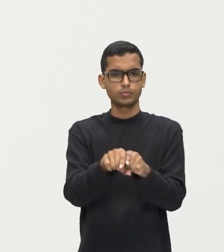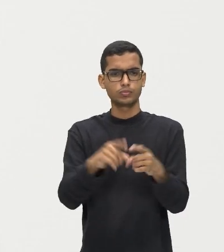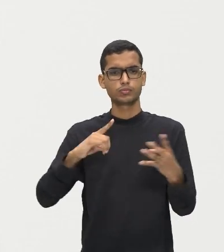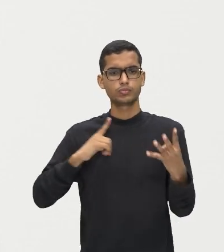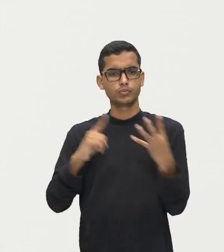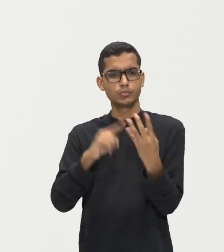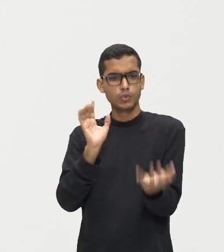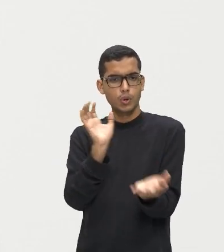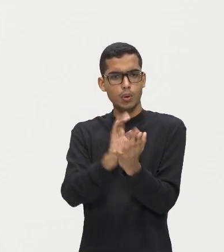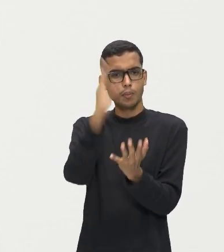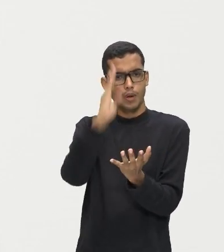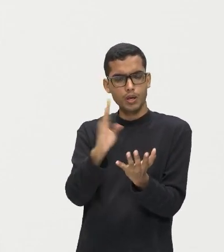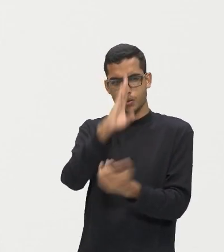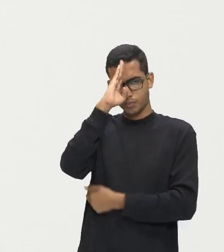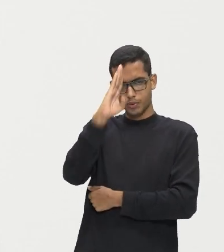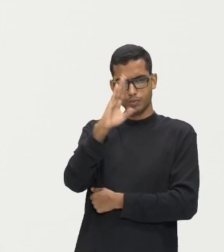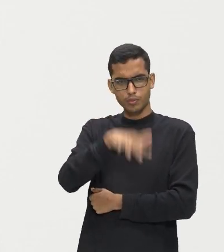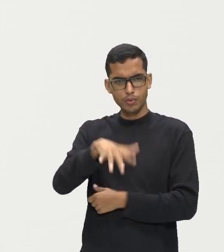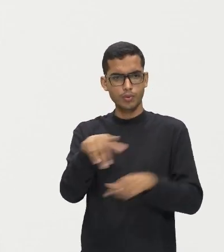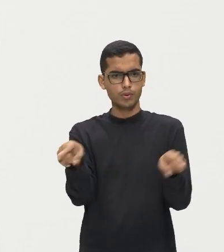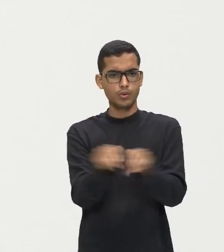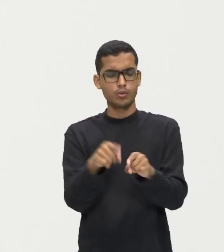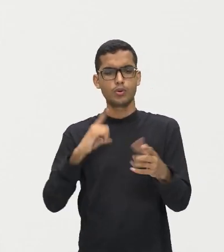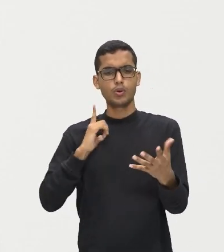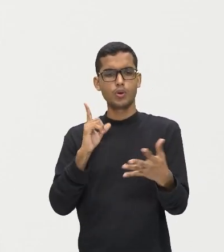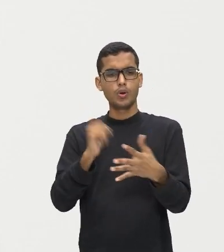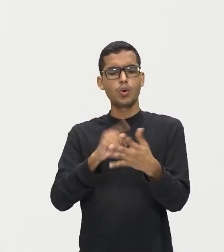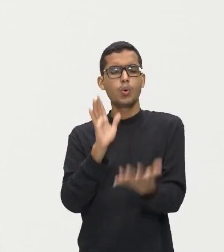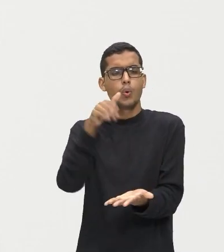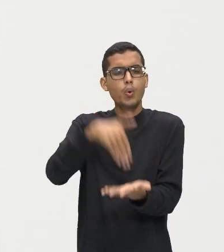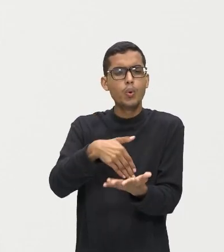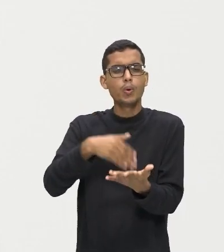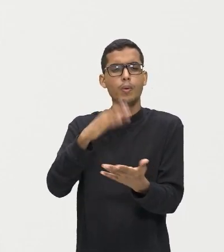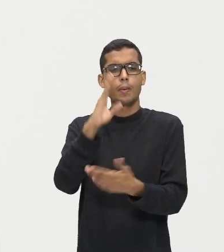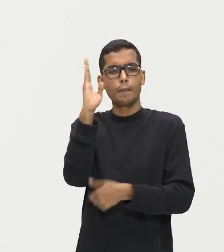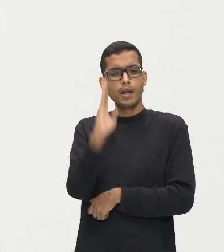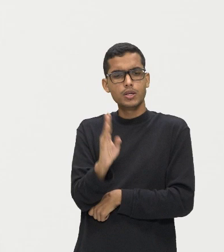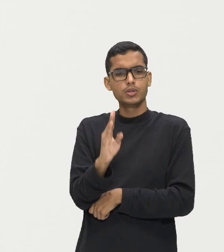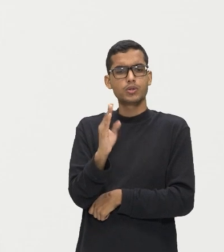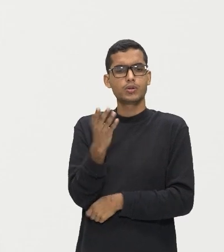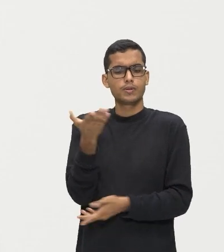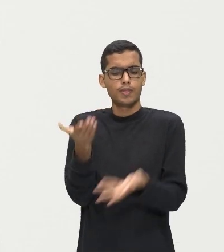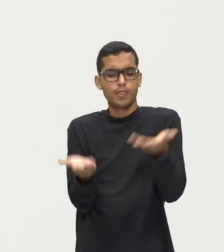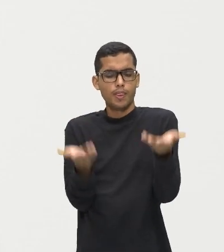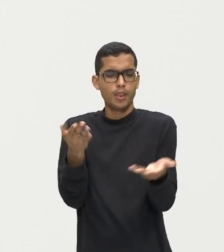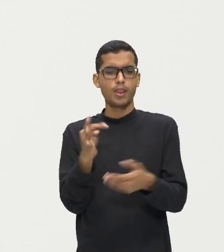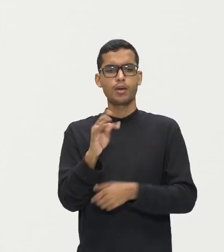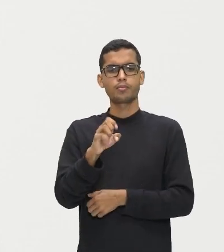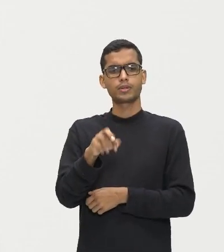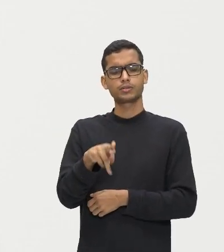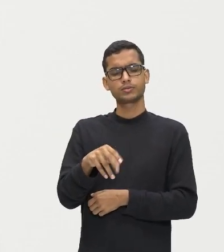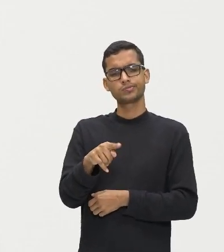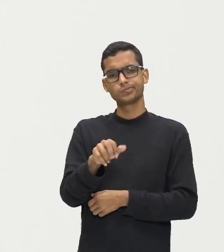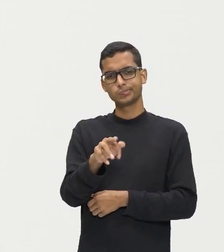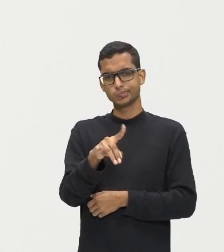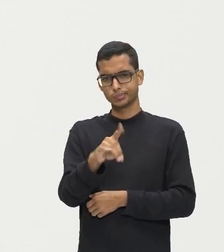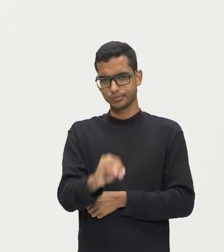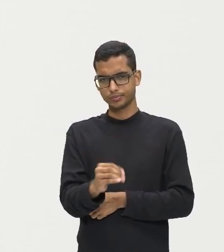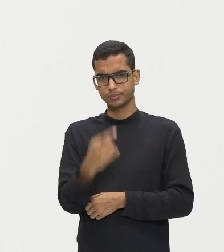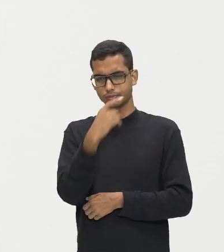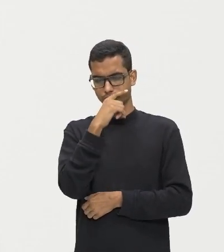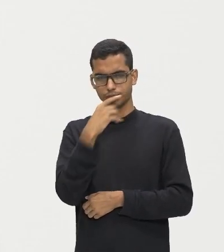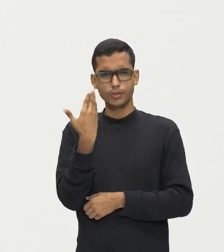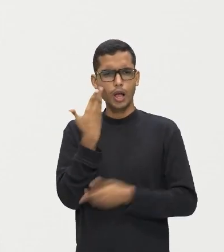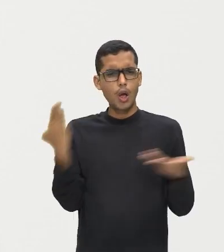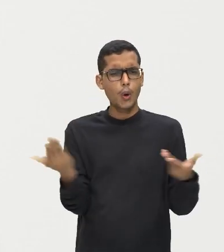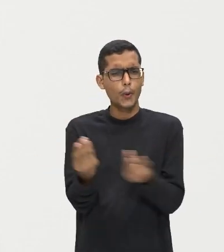o clima temperado. Eu quero saber, então, quais são os climas que fazem parte da região